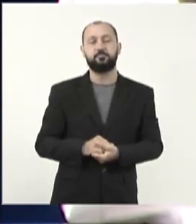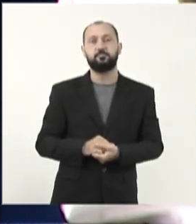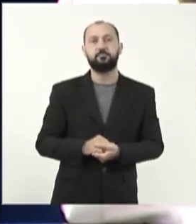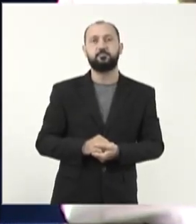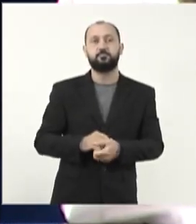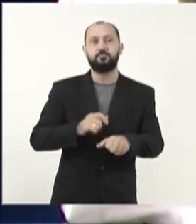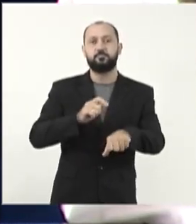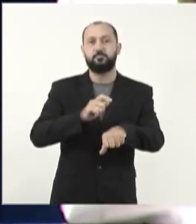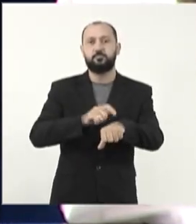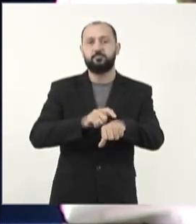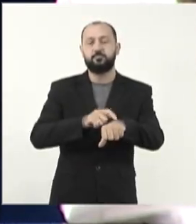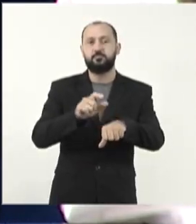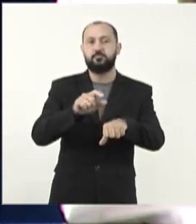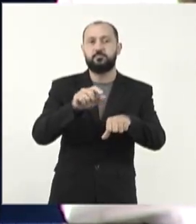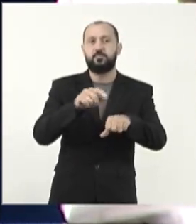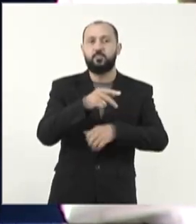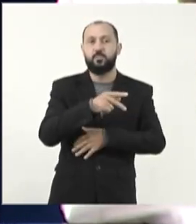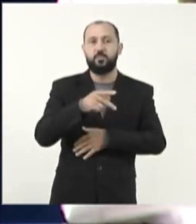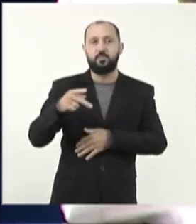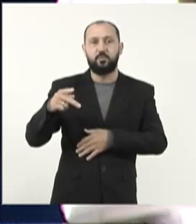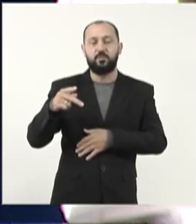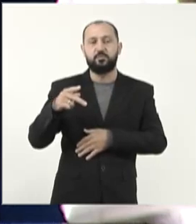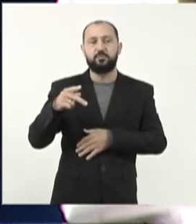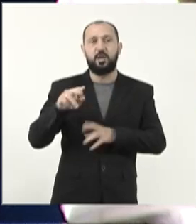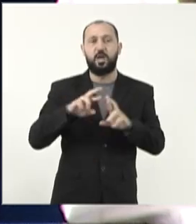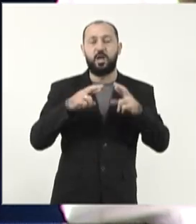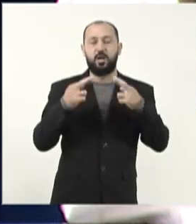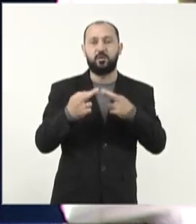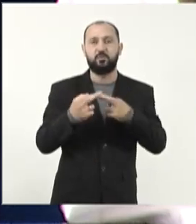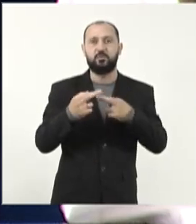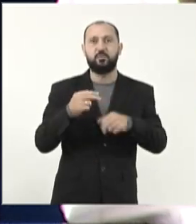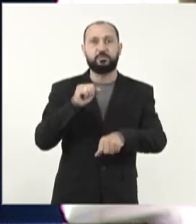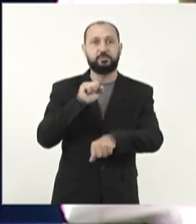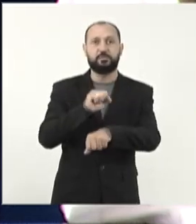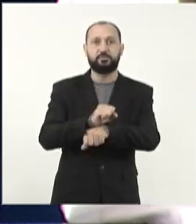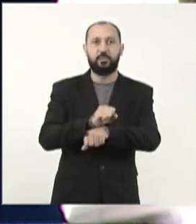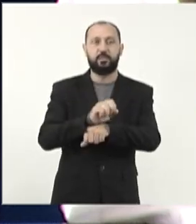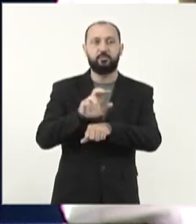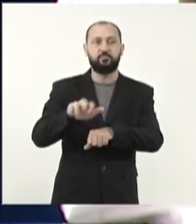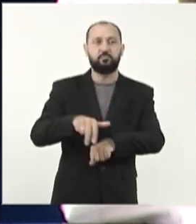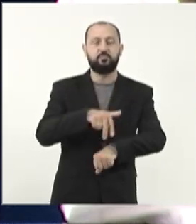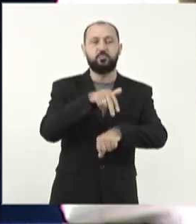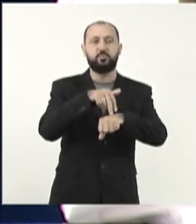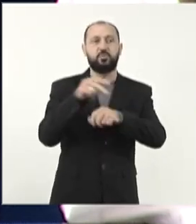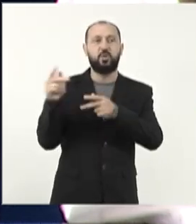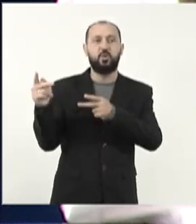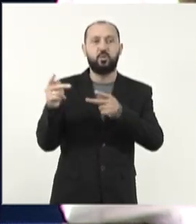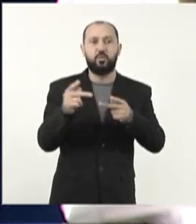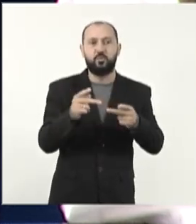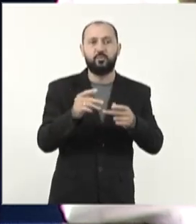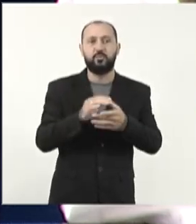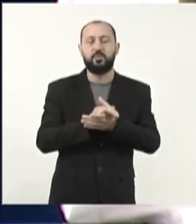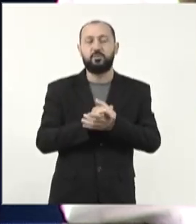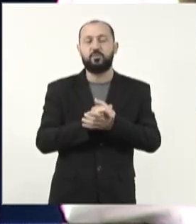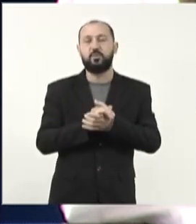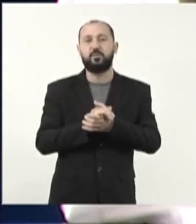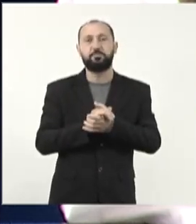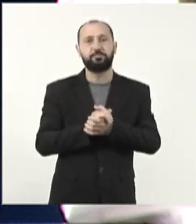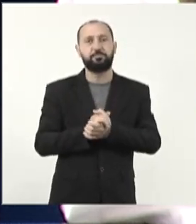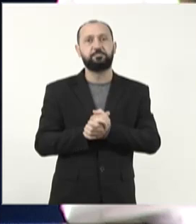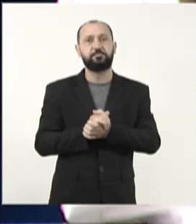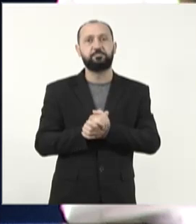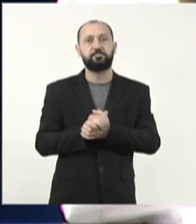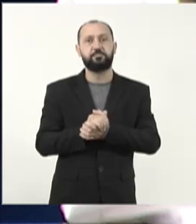Neste momento, esta presidência suspende a sessão para o uso da tribuna. Já convido